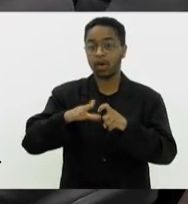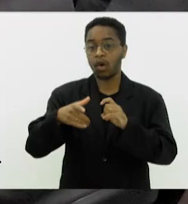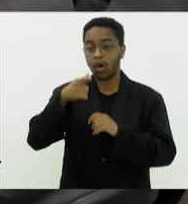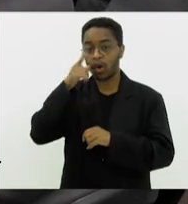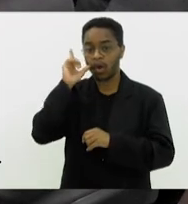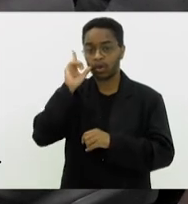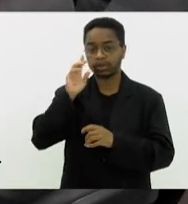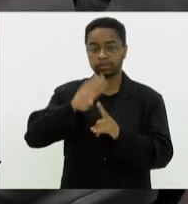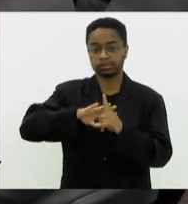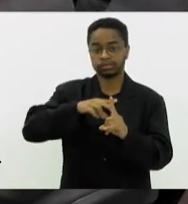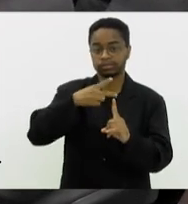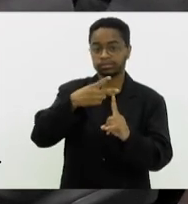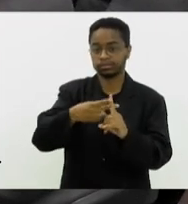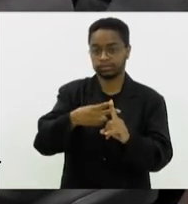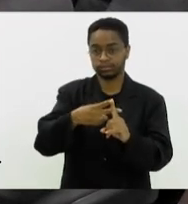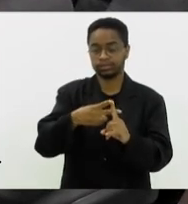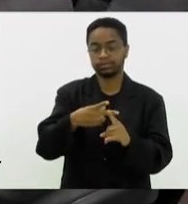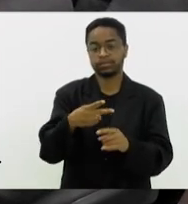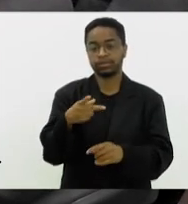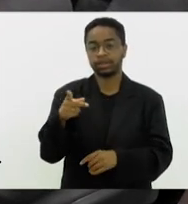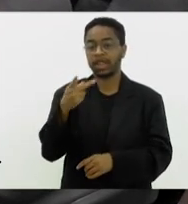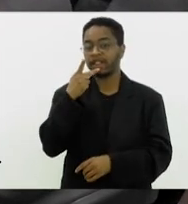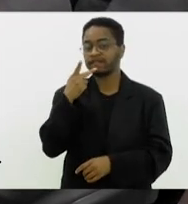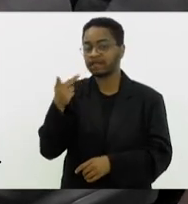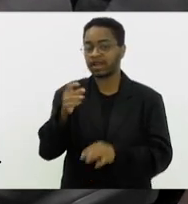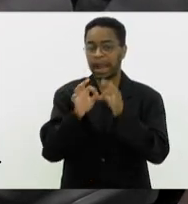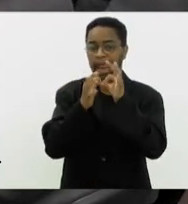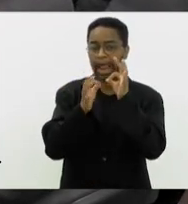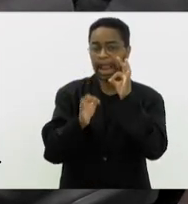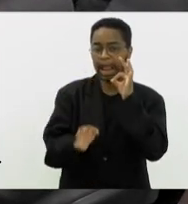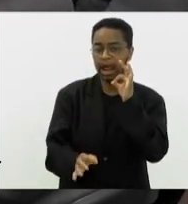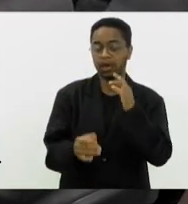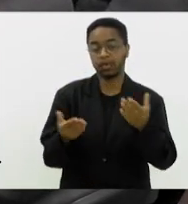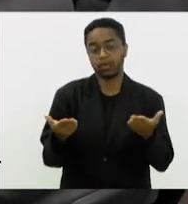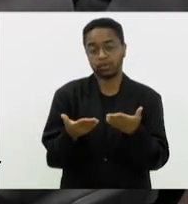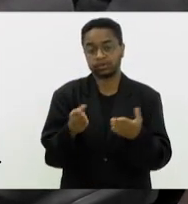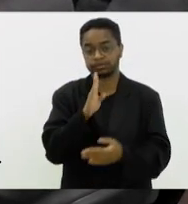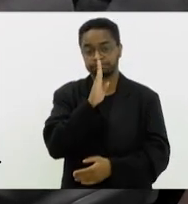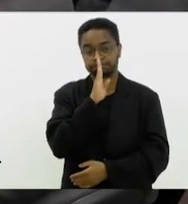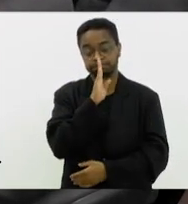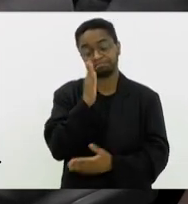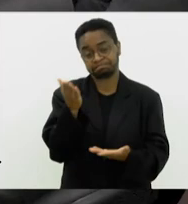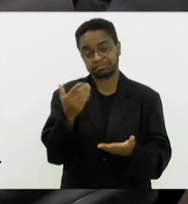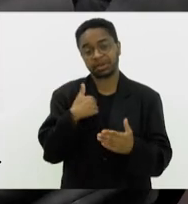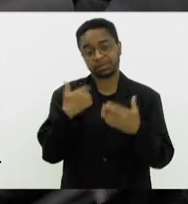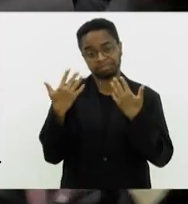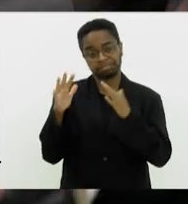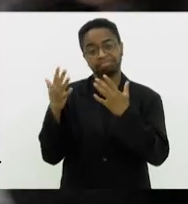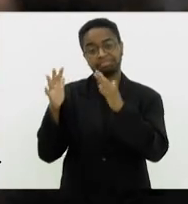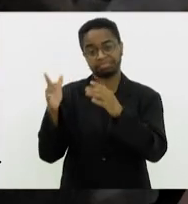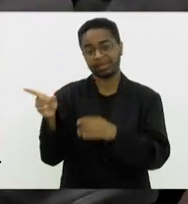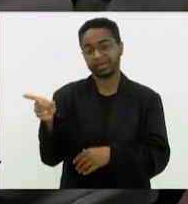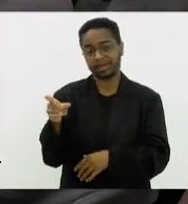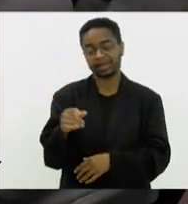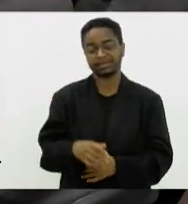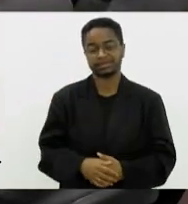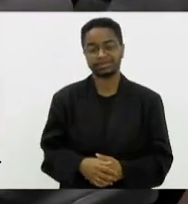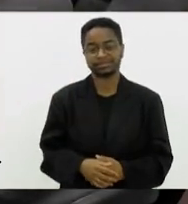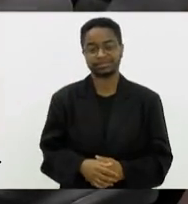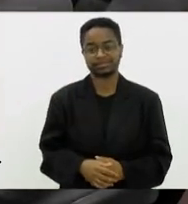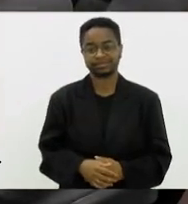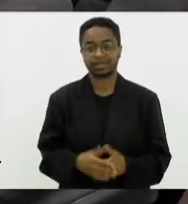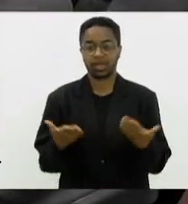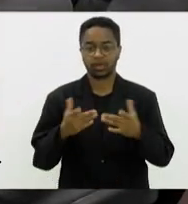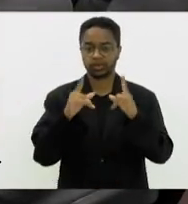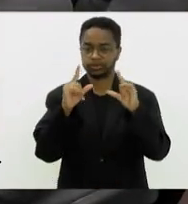dose, ele falava sem parar. Como hoje ele está em abstinência, eu louvo a abstinência. Ou diminuiu a